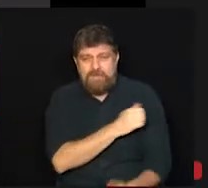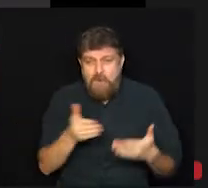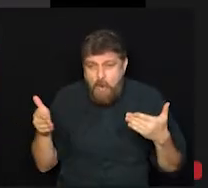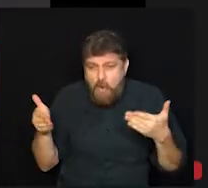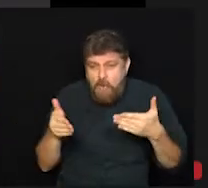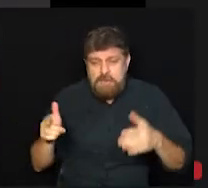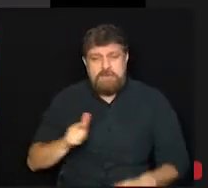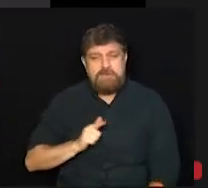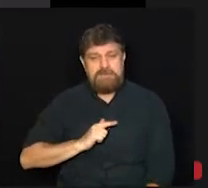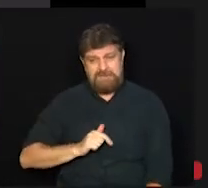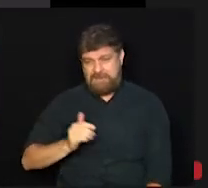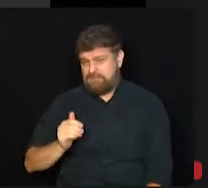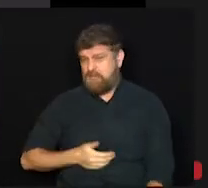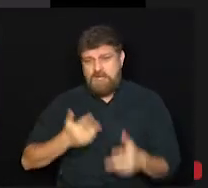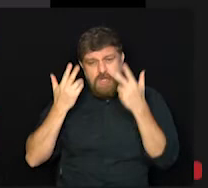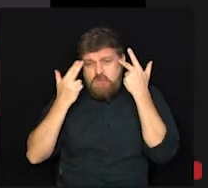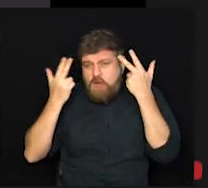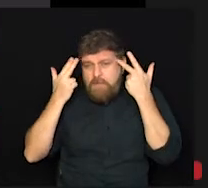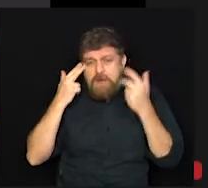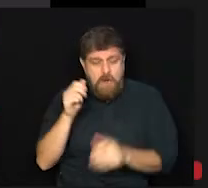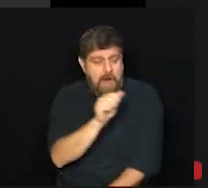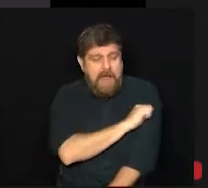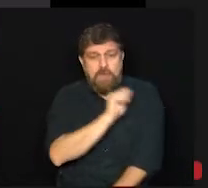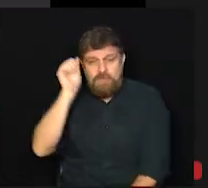é bastante frequente.